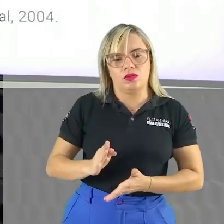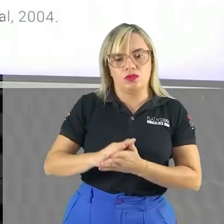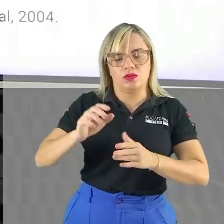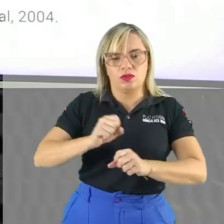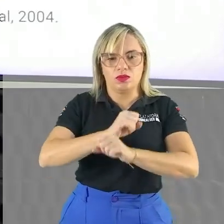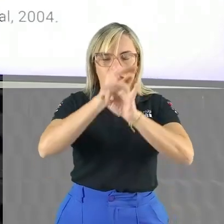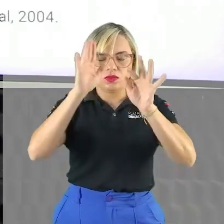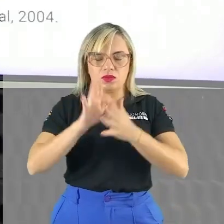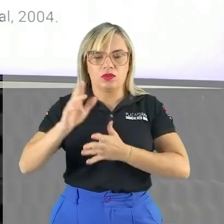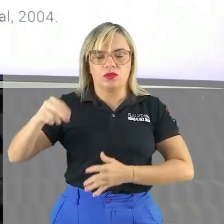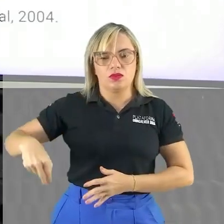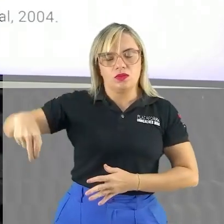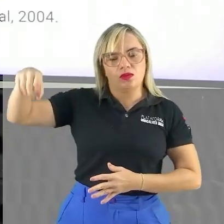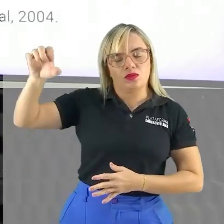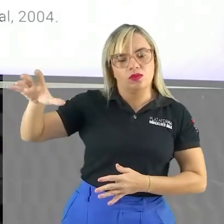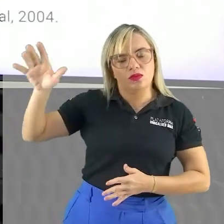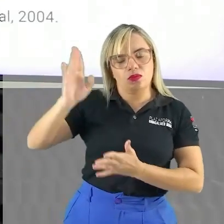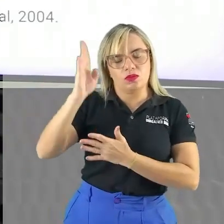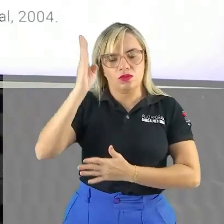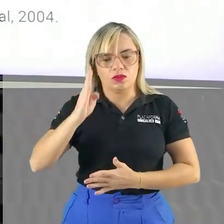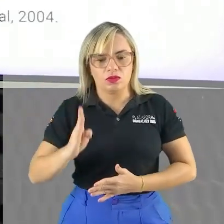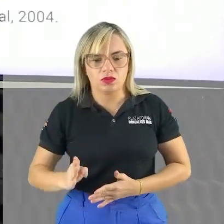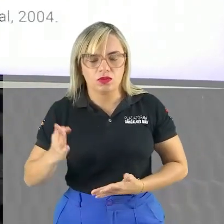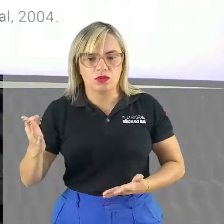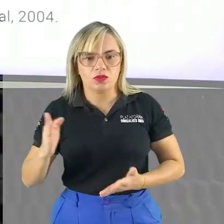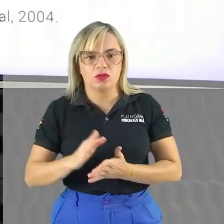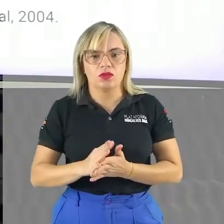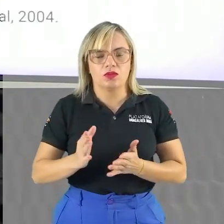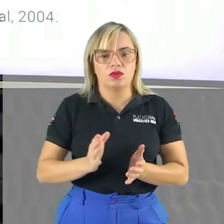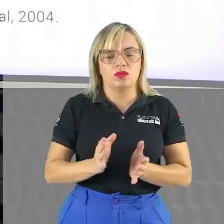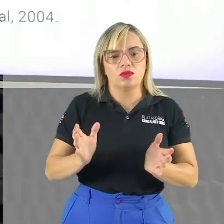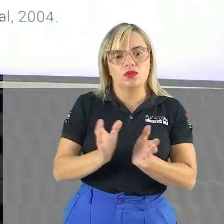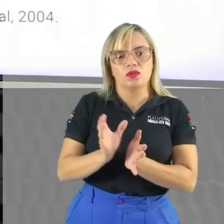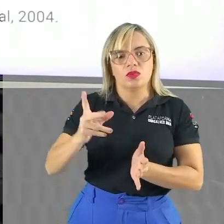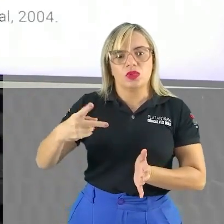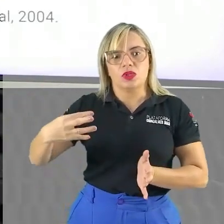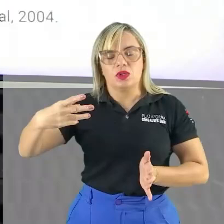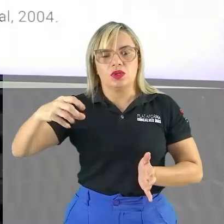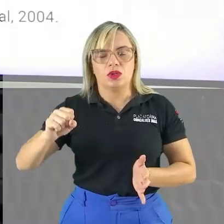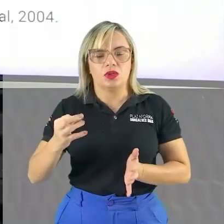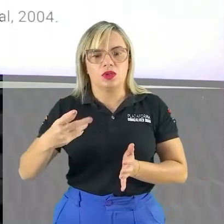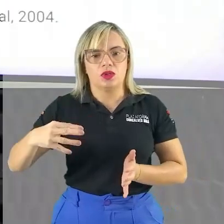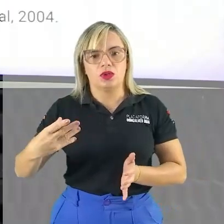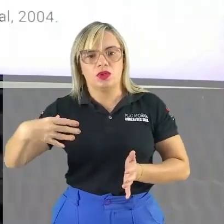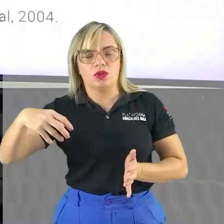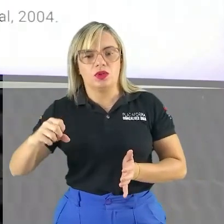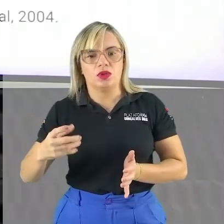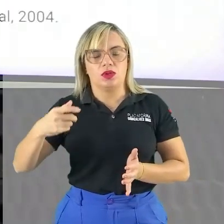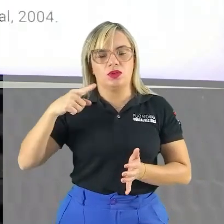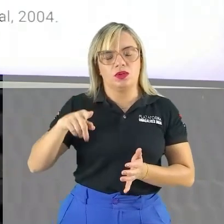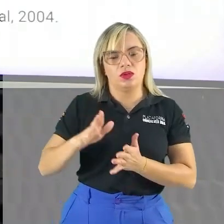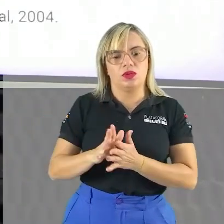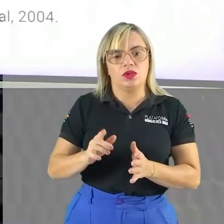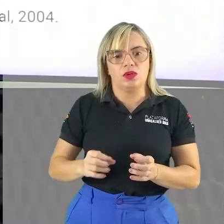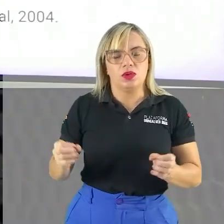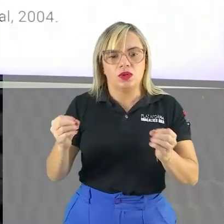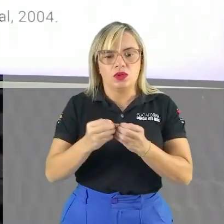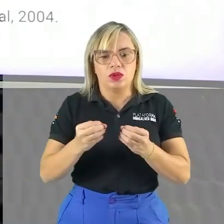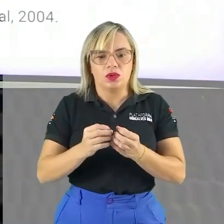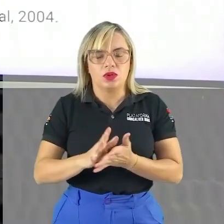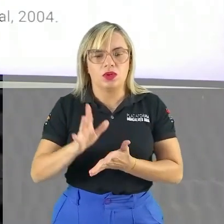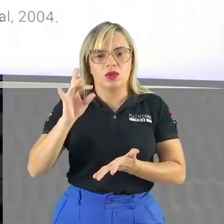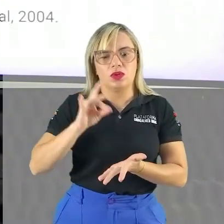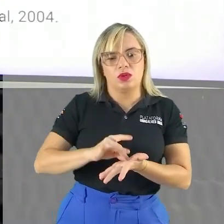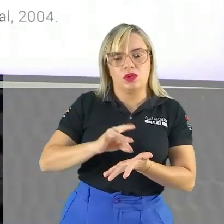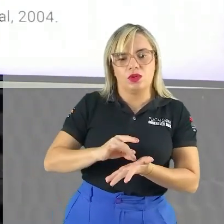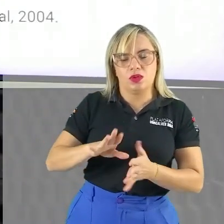no Nordeste brasileiro, nós tivemos ali a capitania de Duarte Coelho, uma das mais prósperas naquele momento. E ela, de fato, produziu.